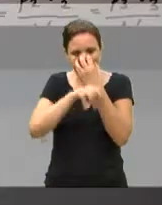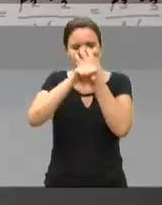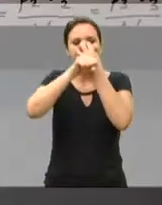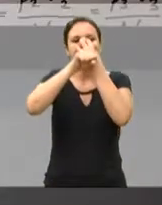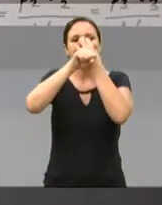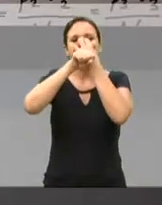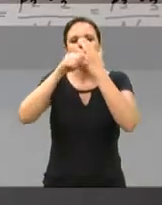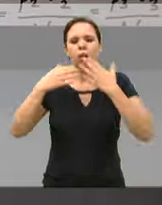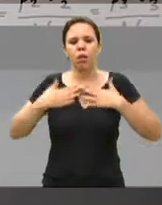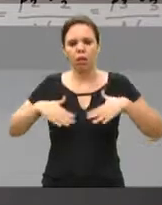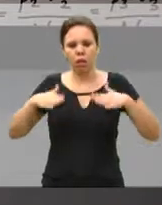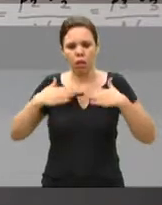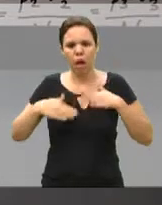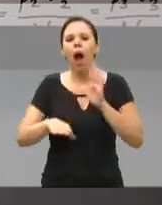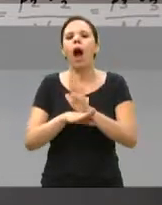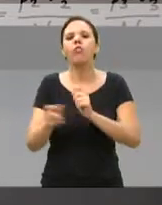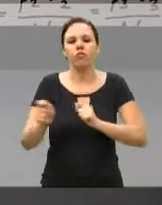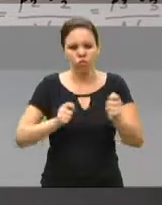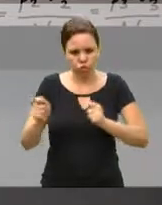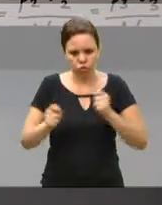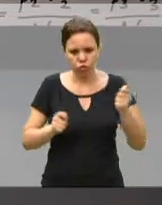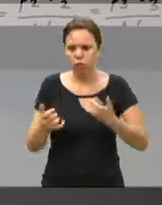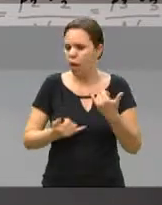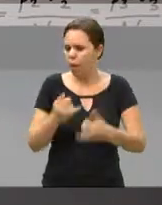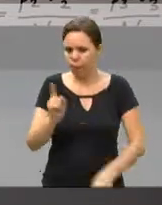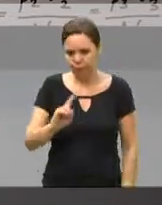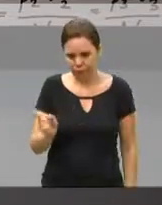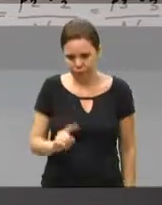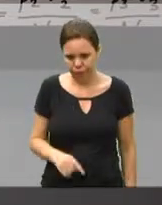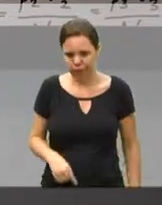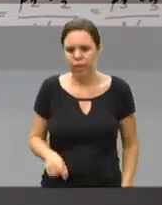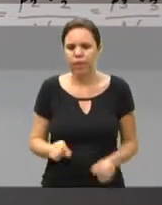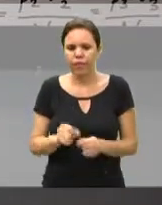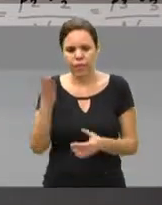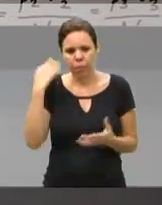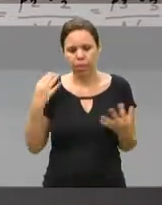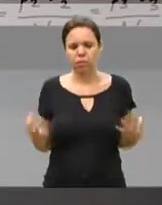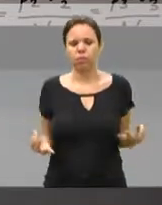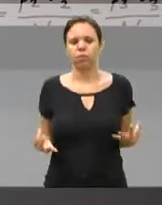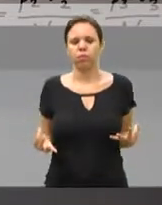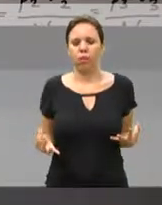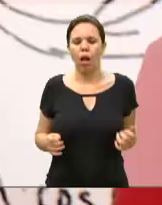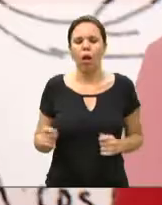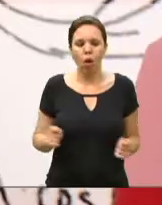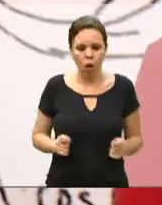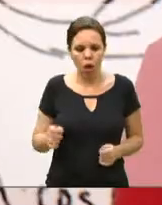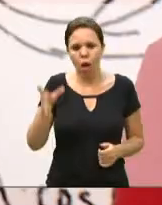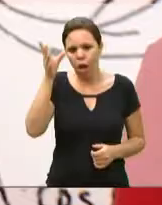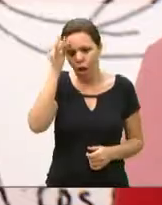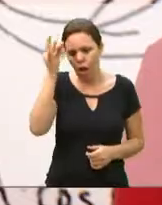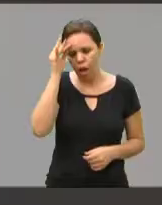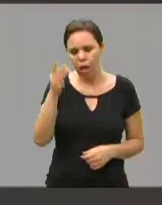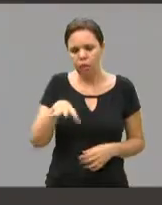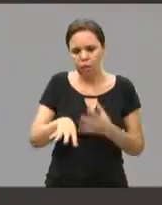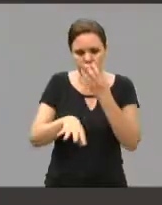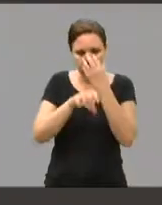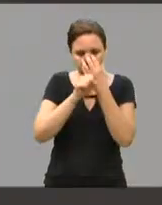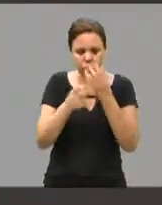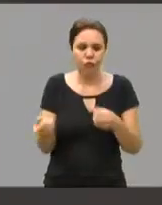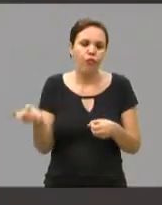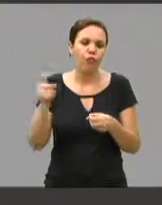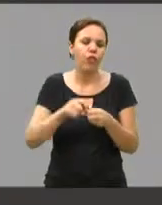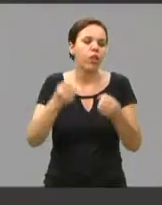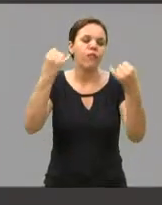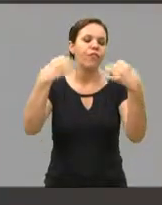Sim. Né? A gente acha que a brincadeira não é. Quem faz meditação sabe o poder da respiração, sim, né? Com certeza. Agora, vamos voltar na prova um